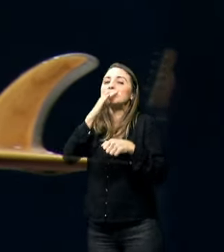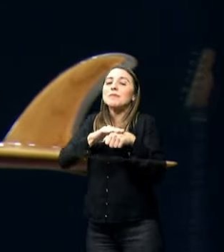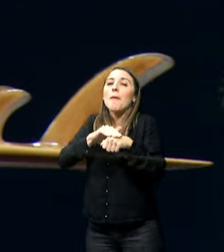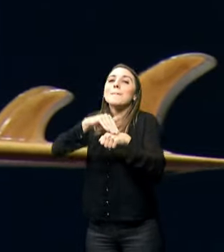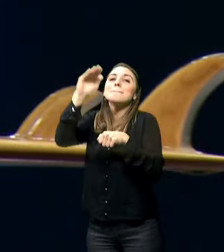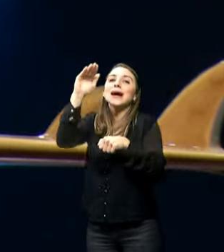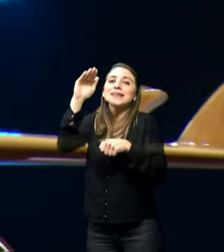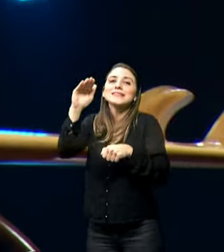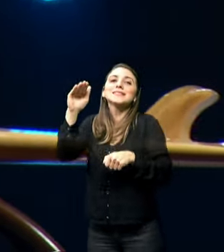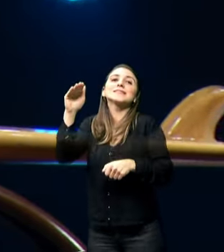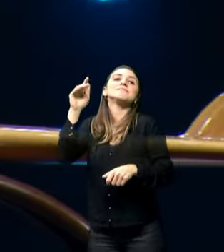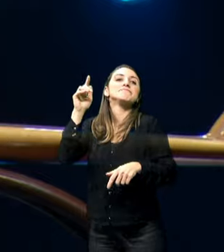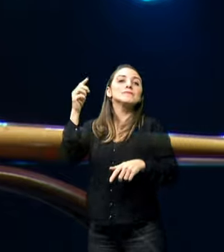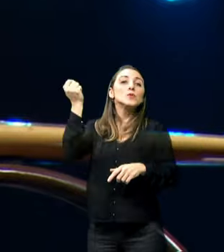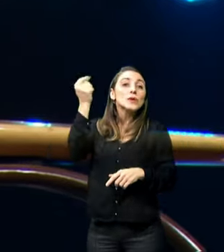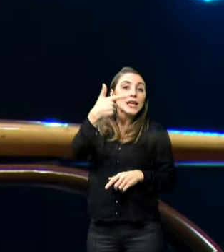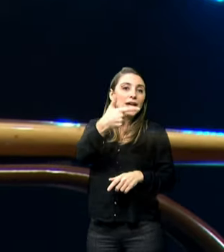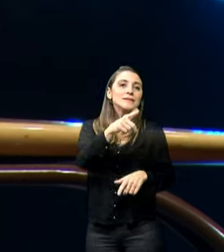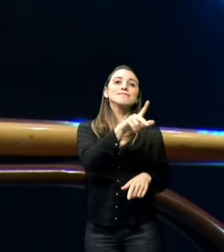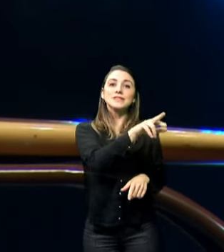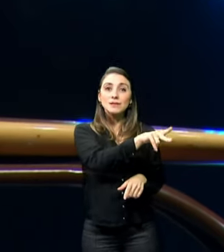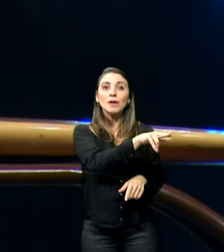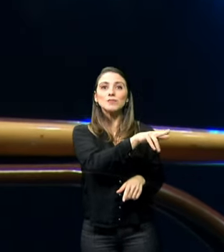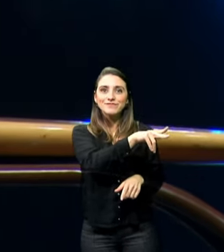amigos mais chegados do que irmão.